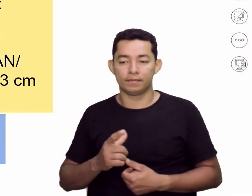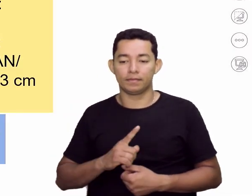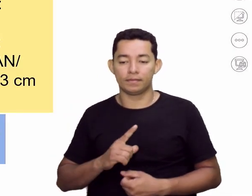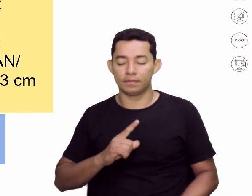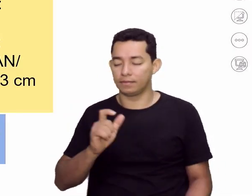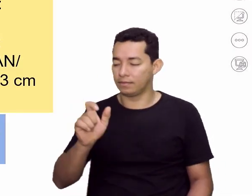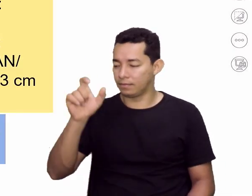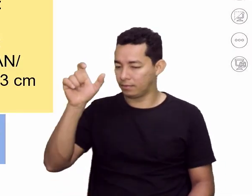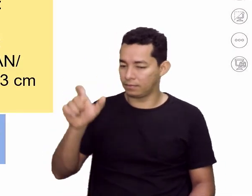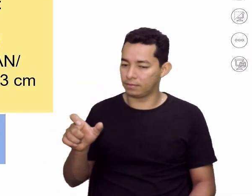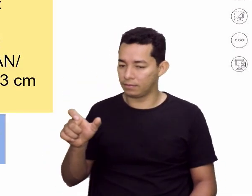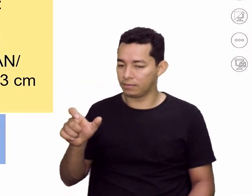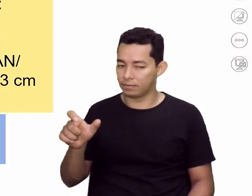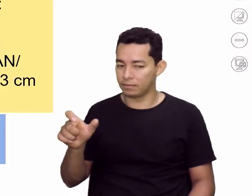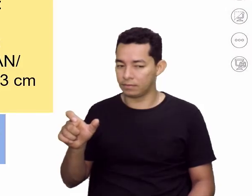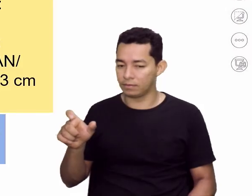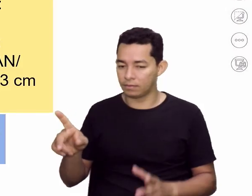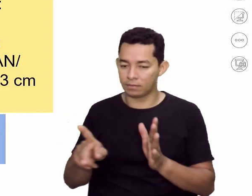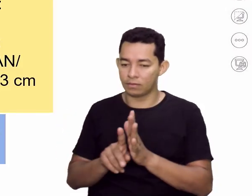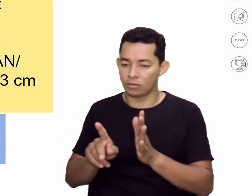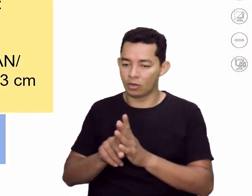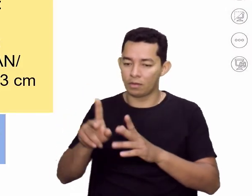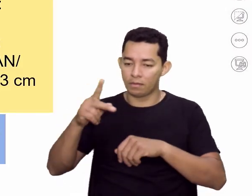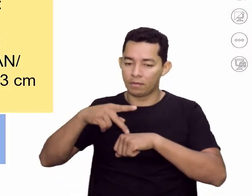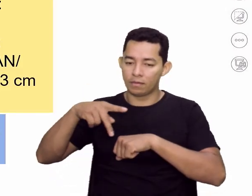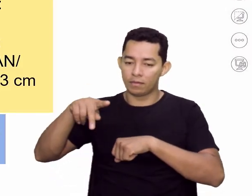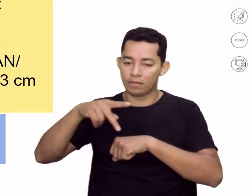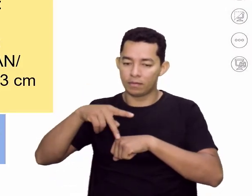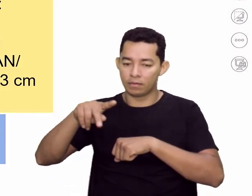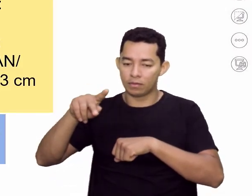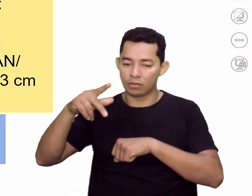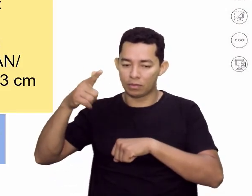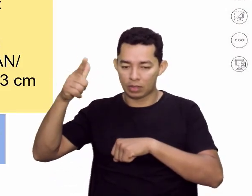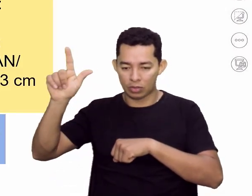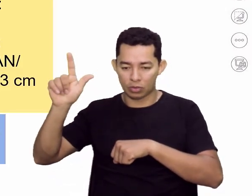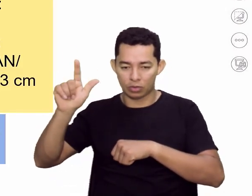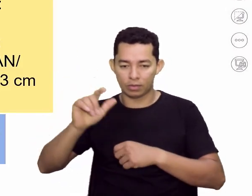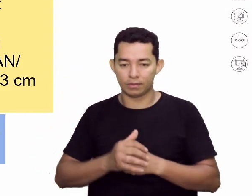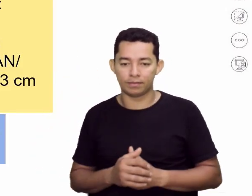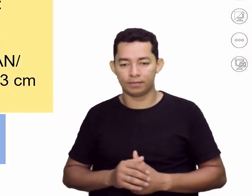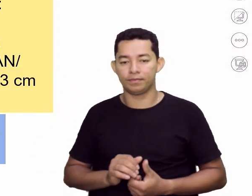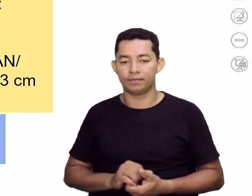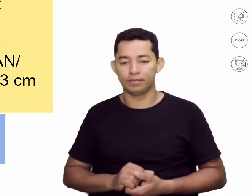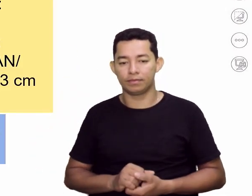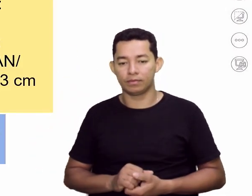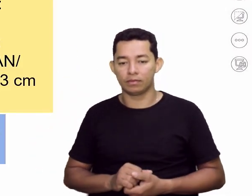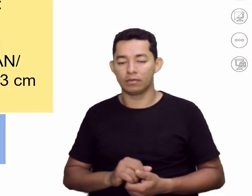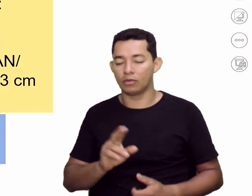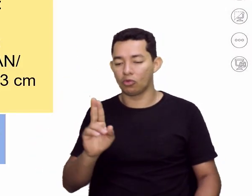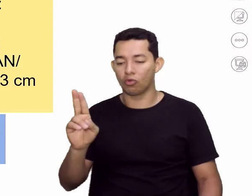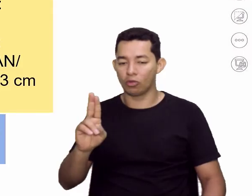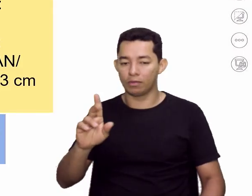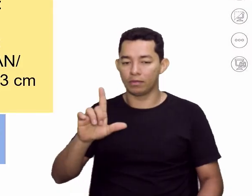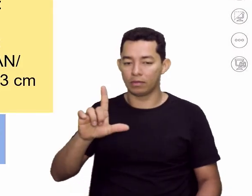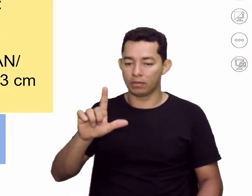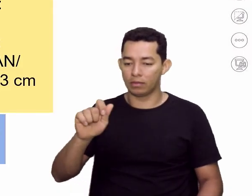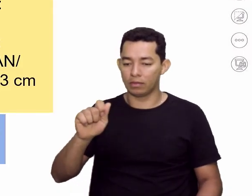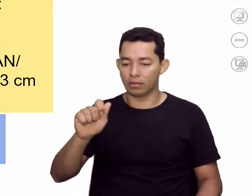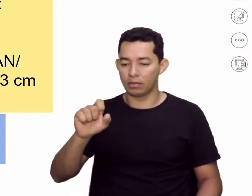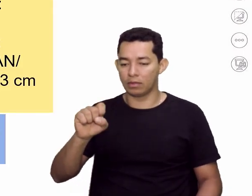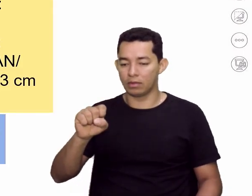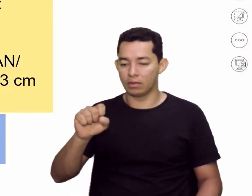lituano que esteve aqui no Brasil e ele fez uma exposição, né? Estou falando aqui do Lazar Segal,